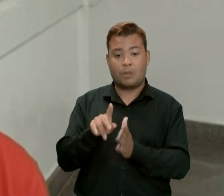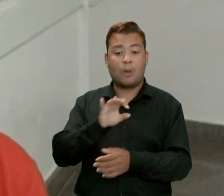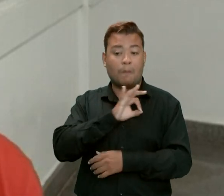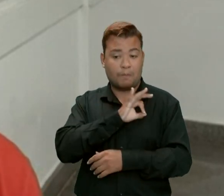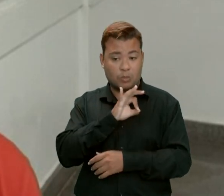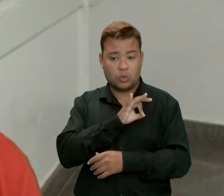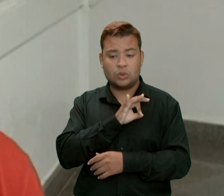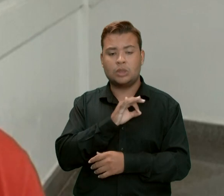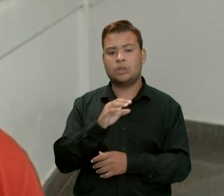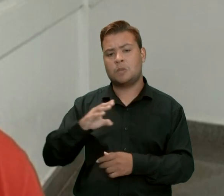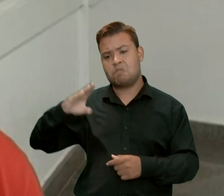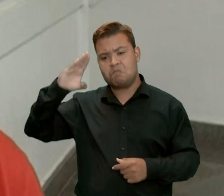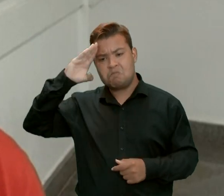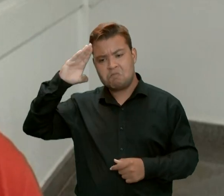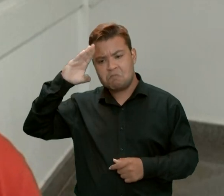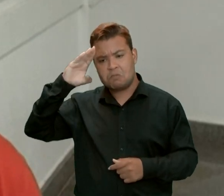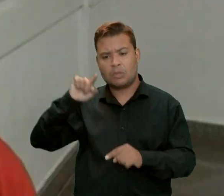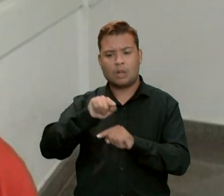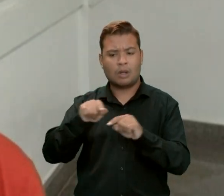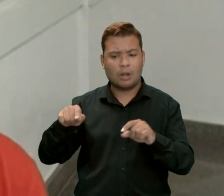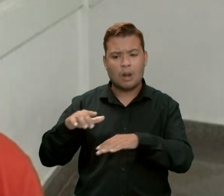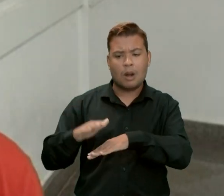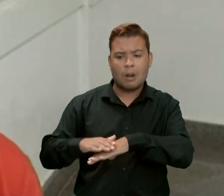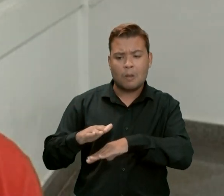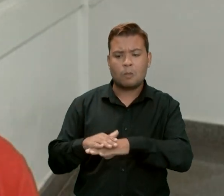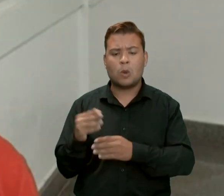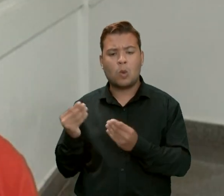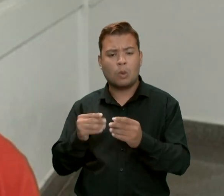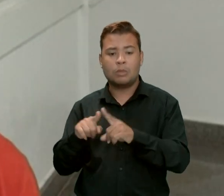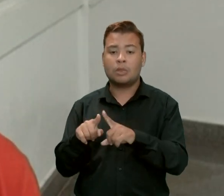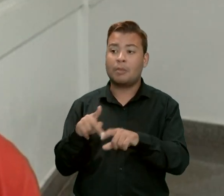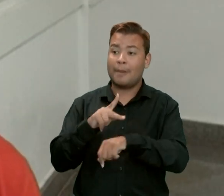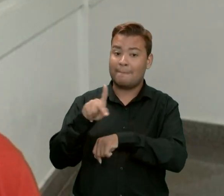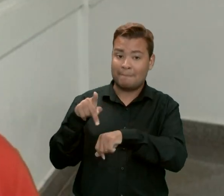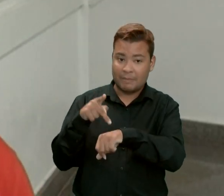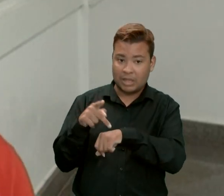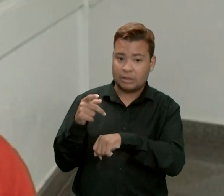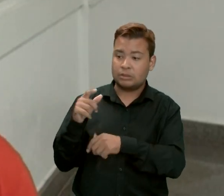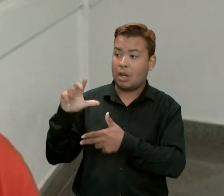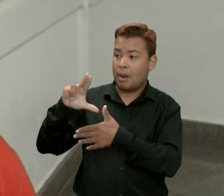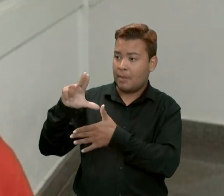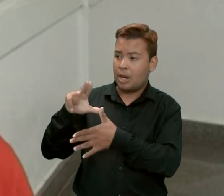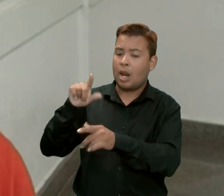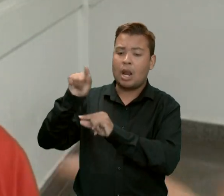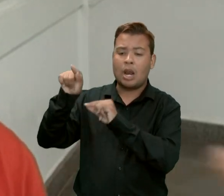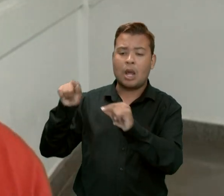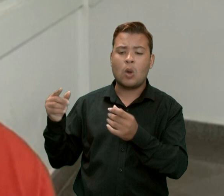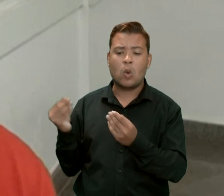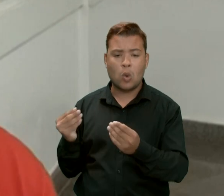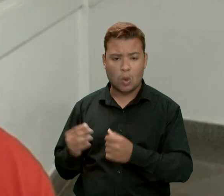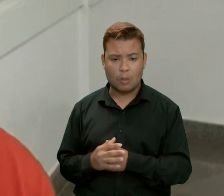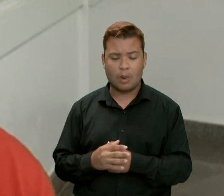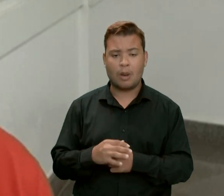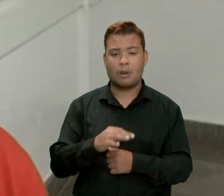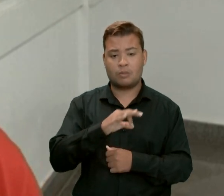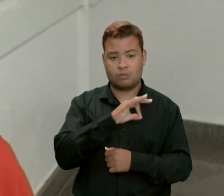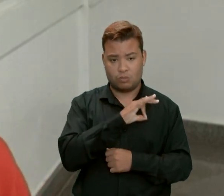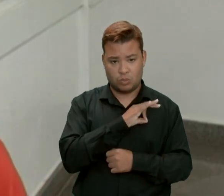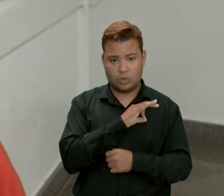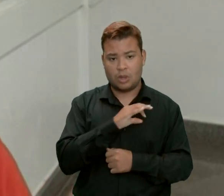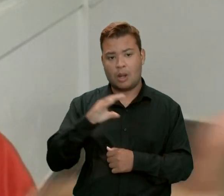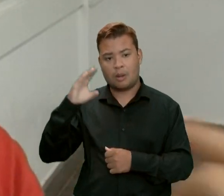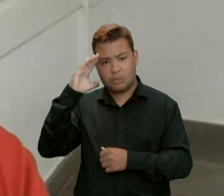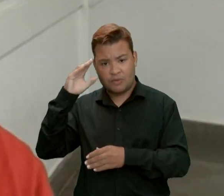de militares, como isso se configura em outros países da América Latina, se o policial e o militar pode votar, se ele não